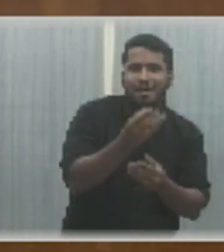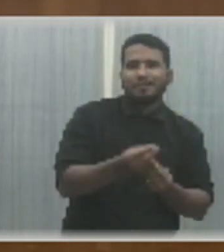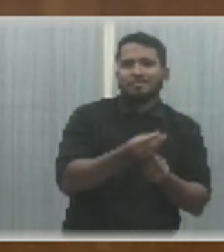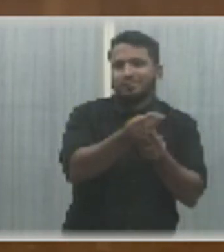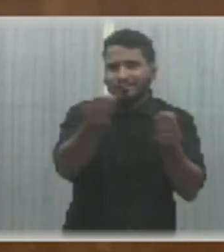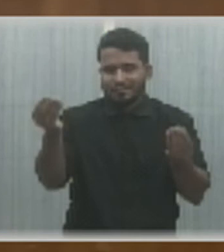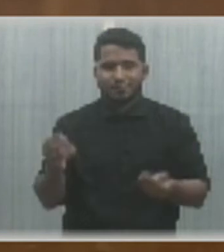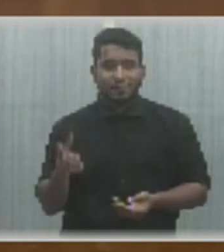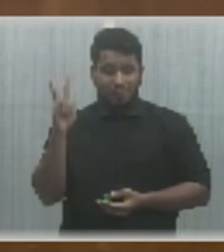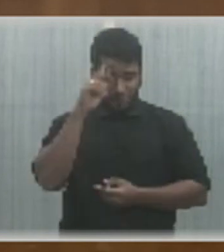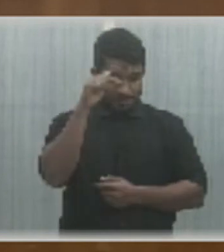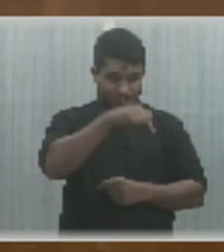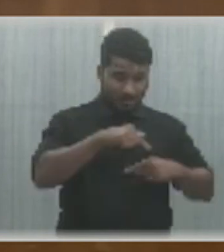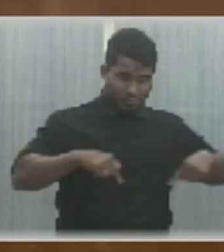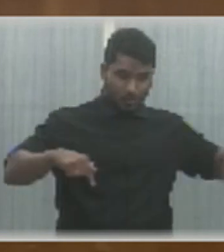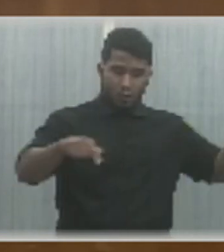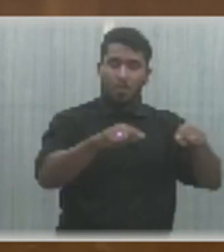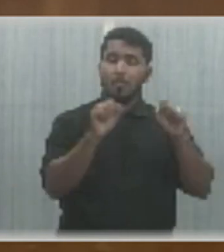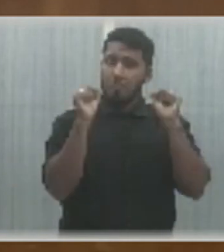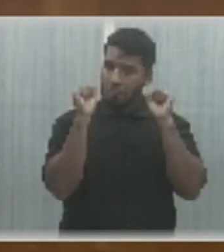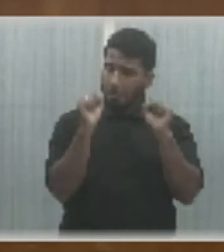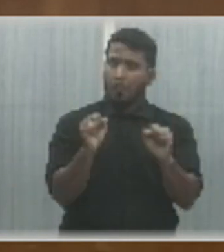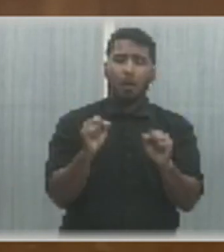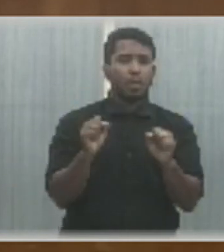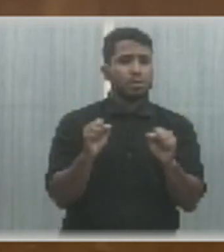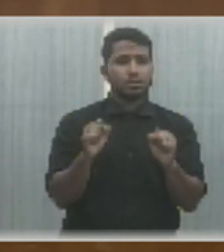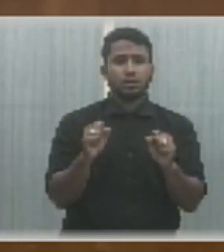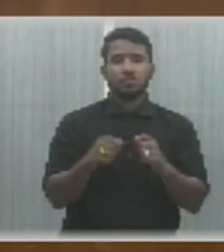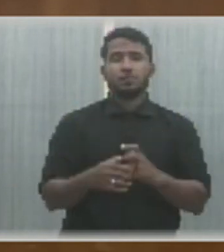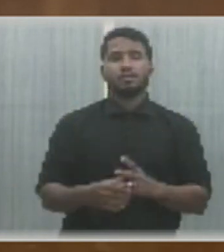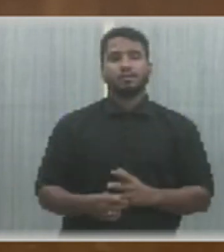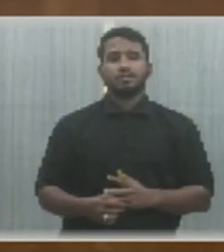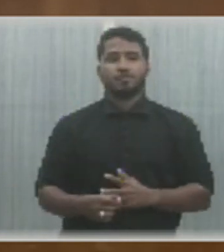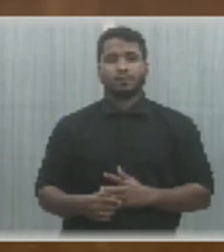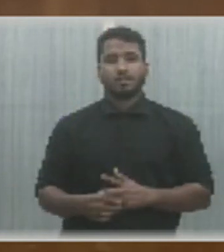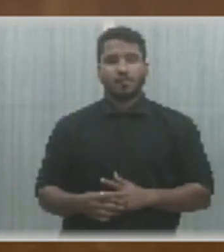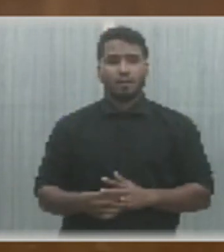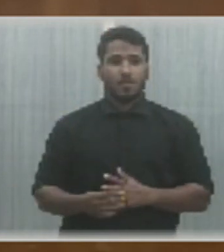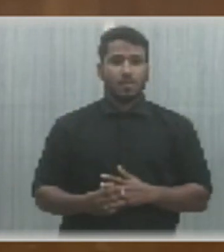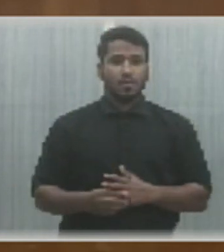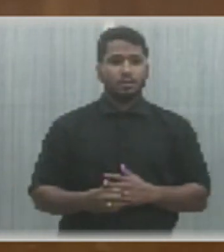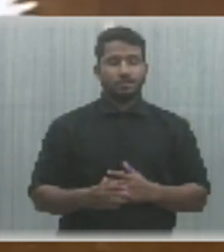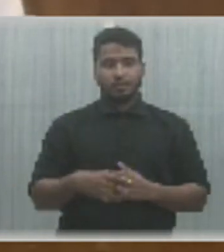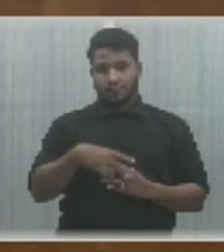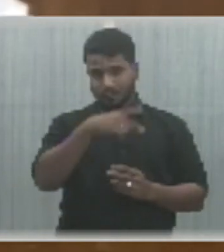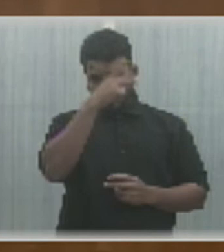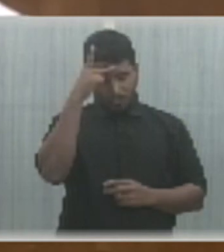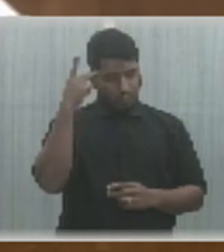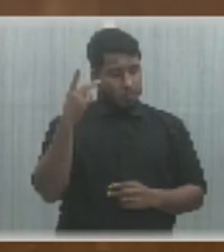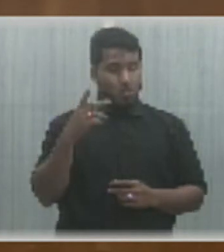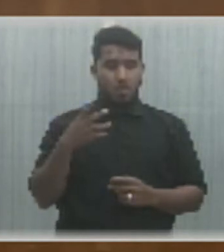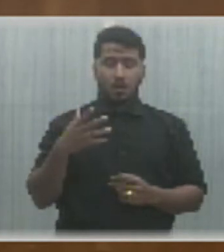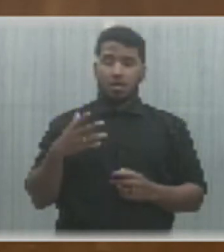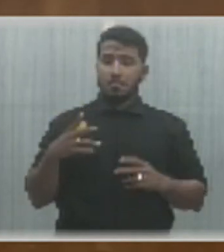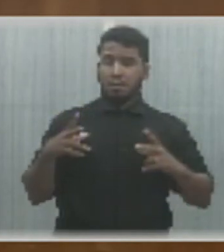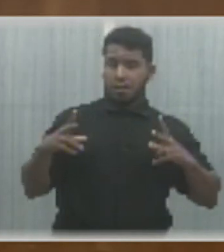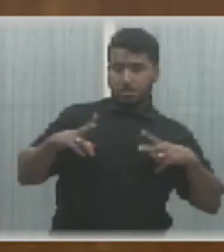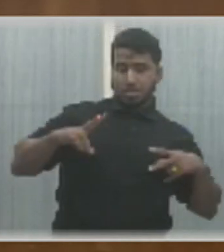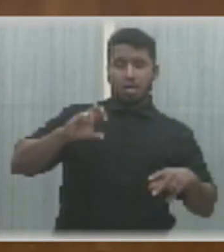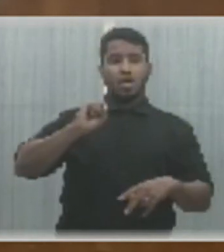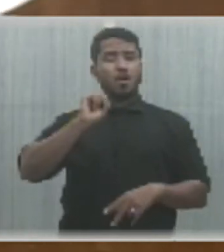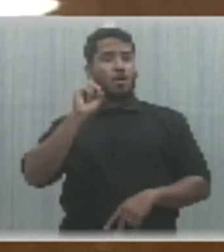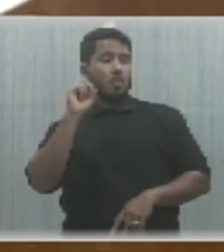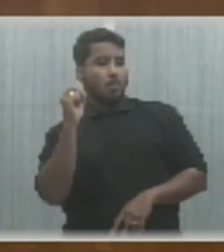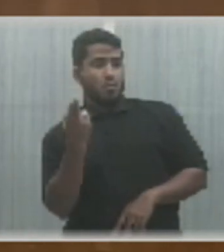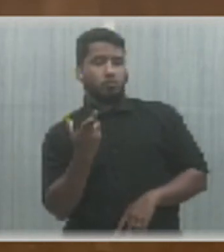Lembrando que esses viveiros podem ser mantidos por agentes públicos ou privados, por pessoas